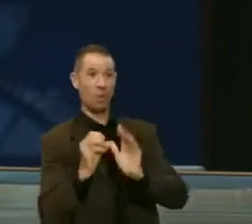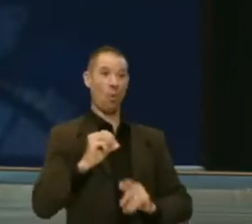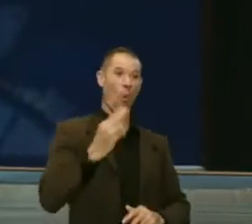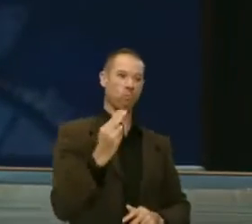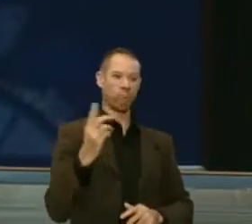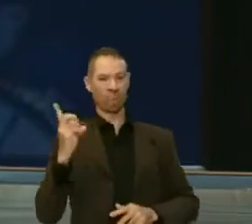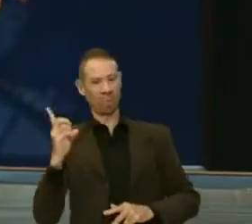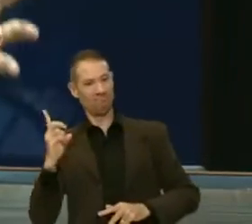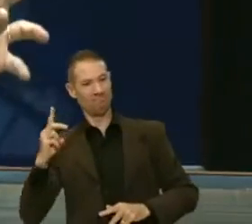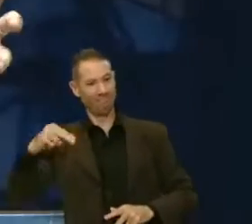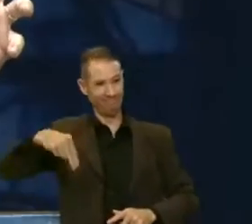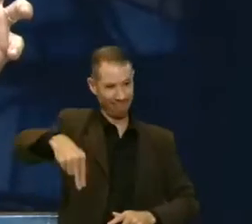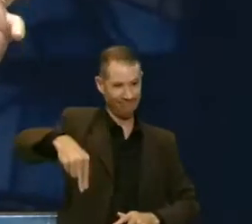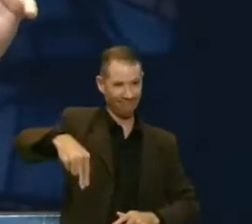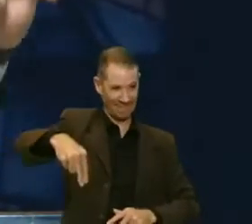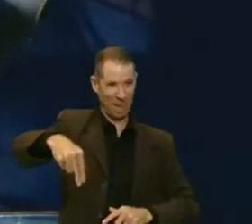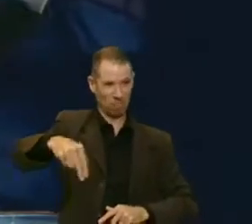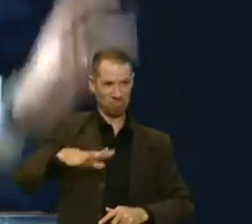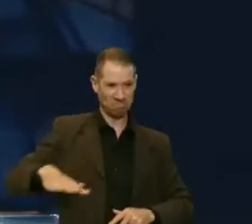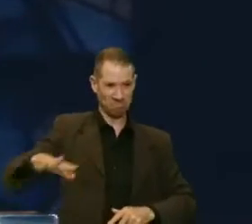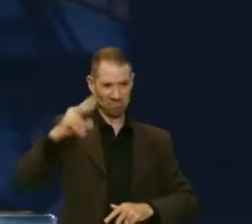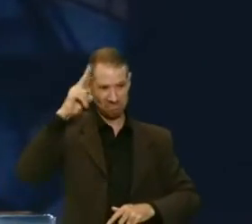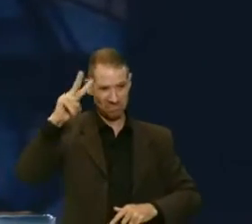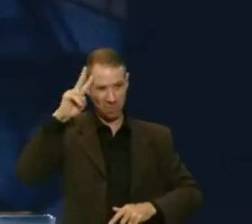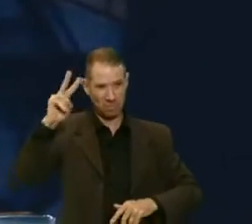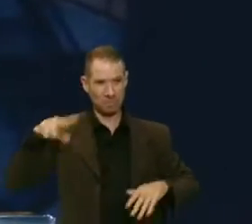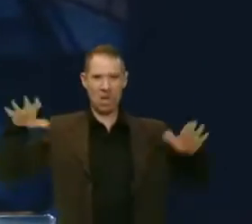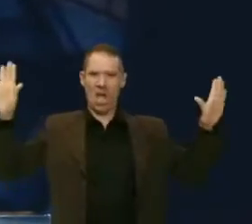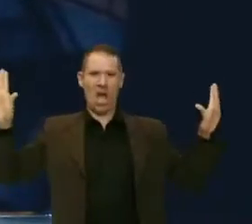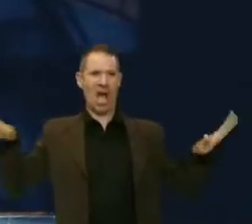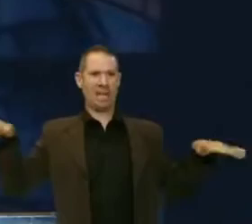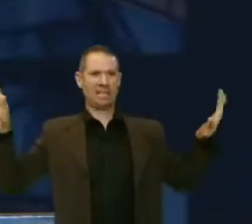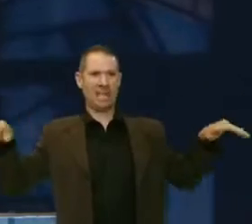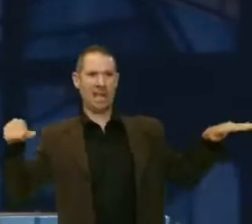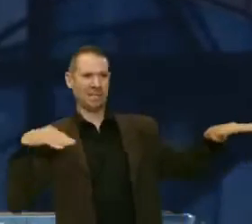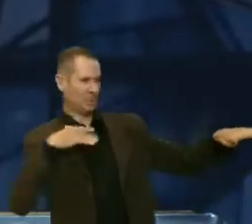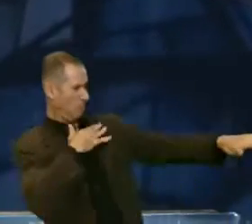bonitinhos, com auréolas e asas.